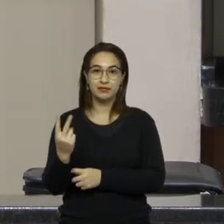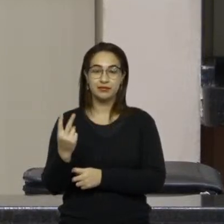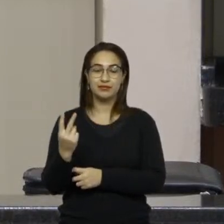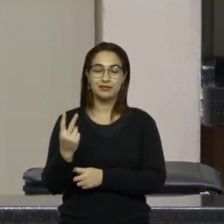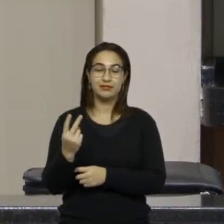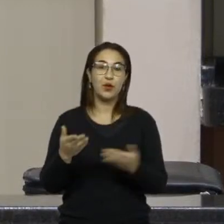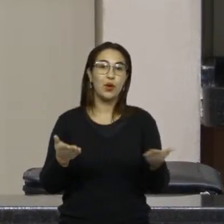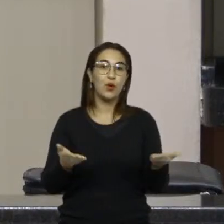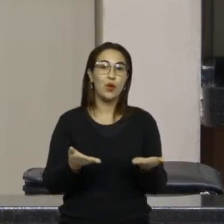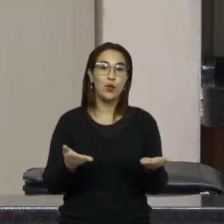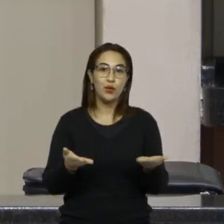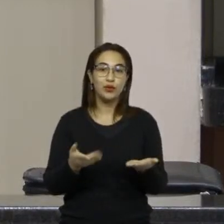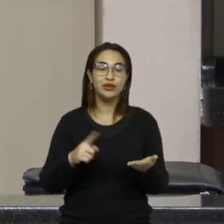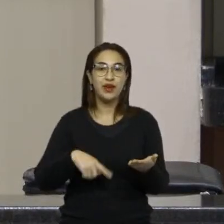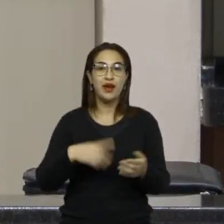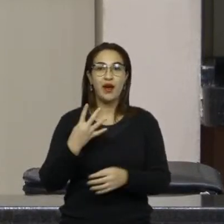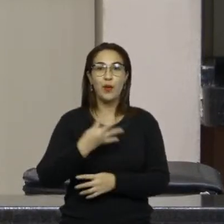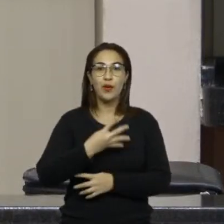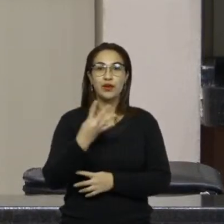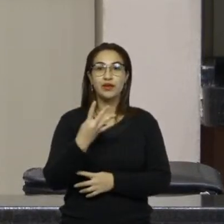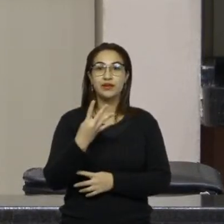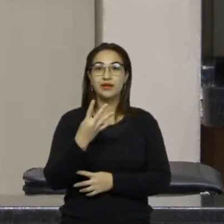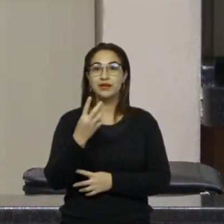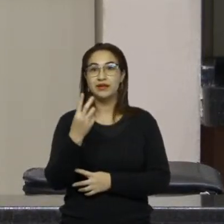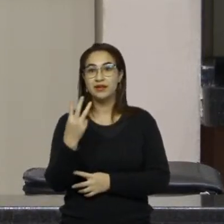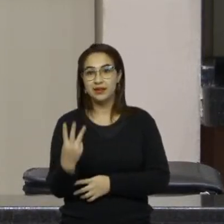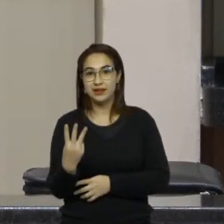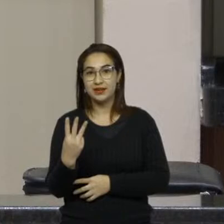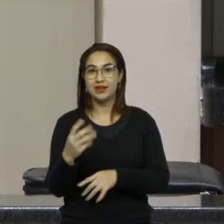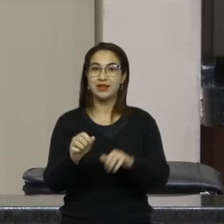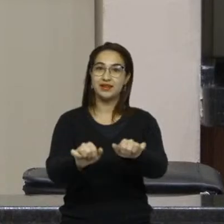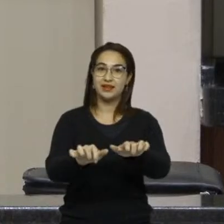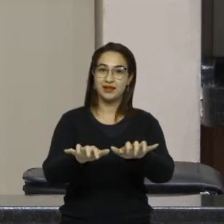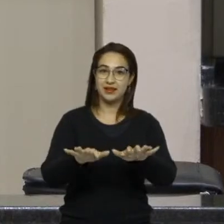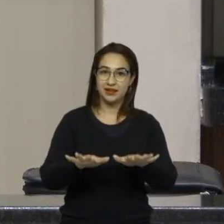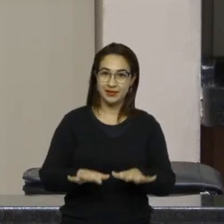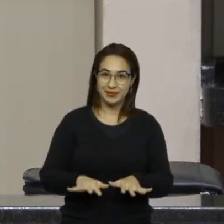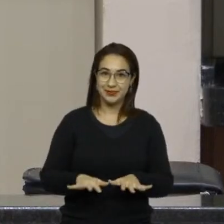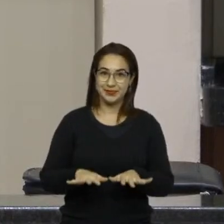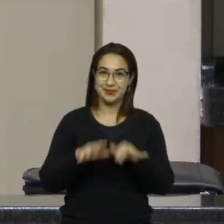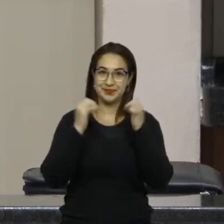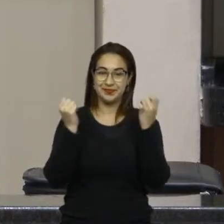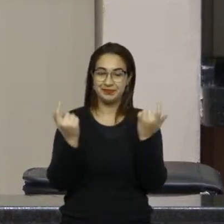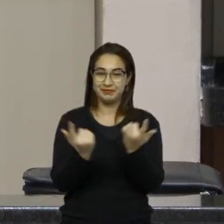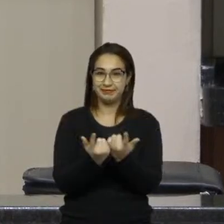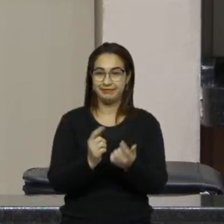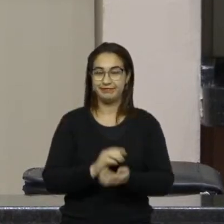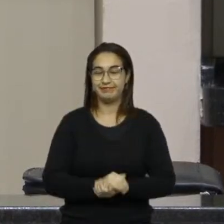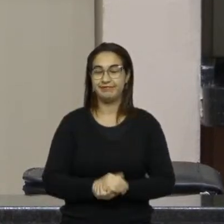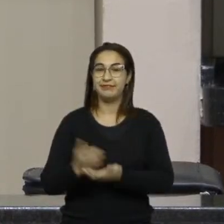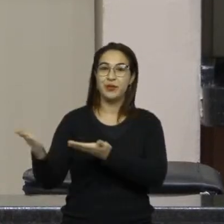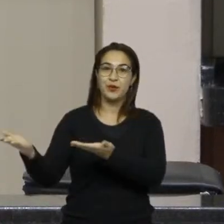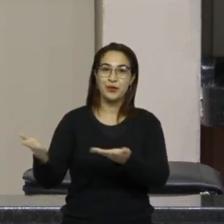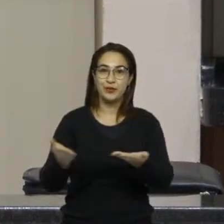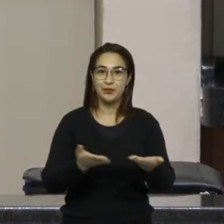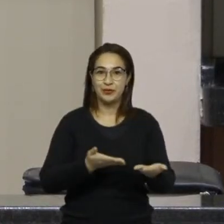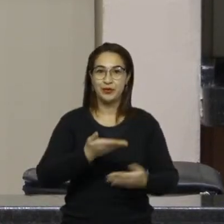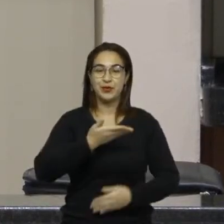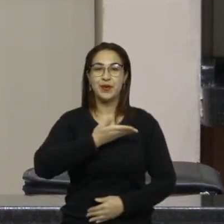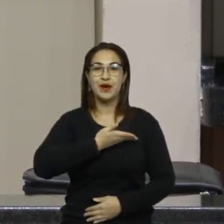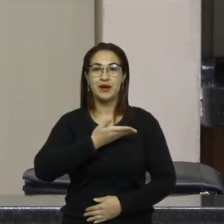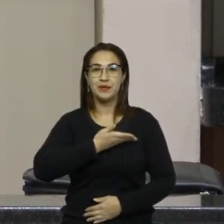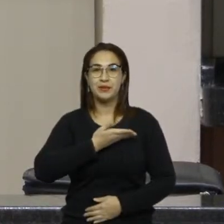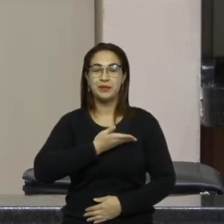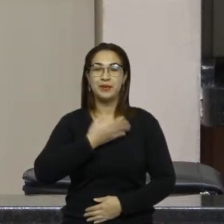vamos ter a 43ª sessão ordinária. E eu convido o nobre e